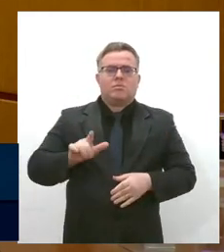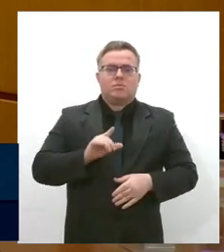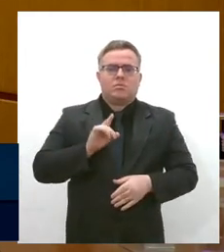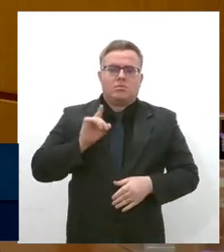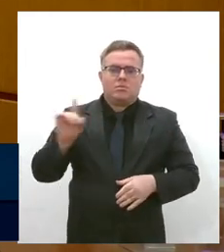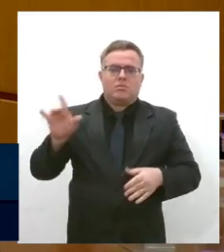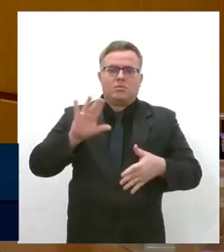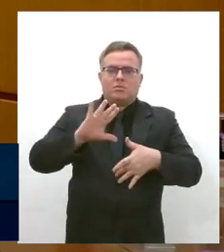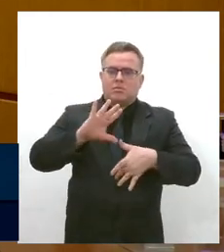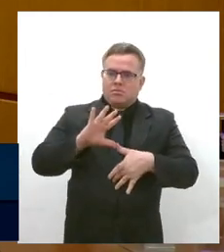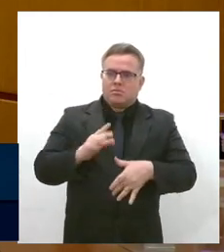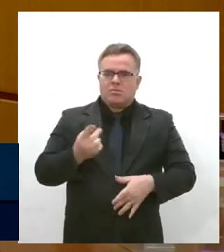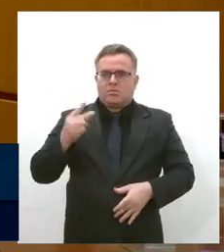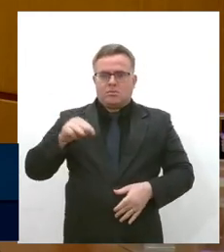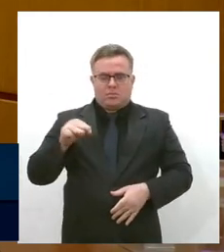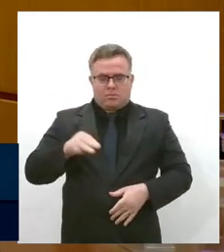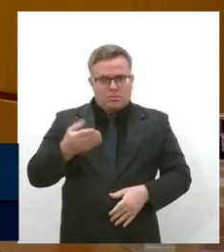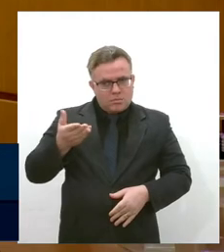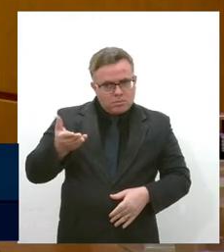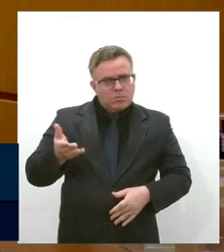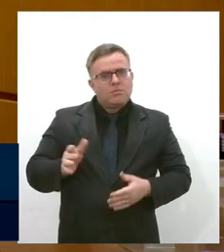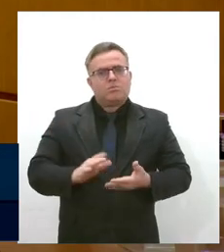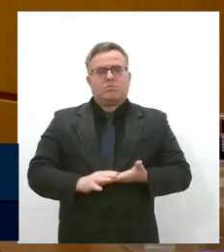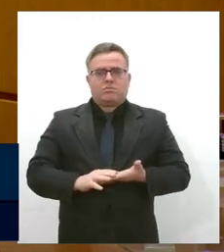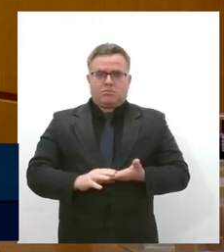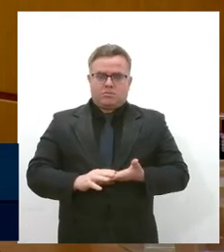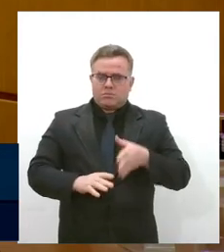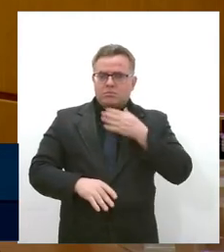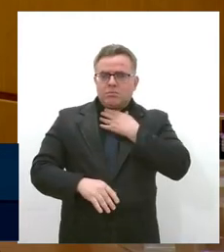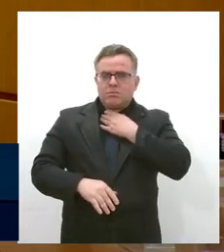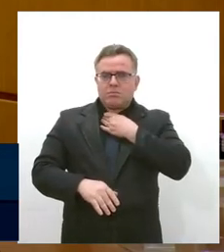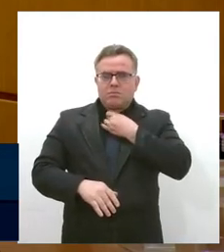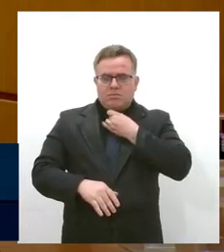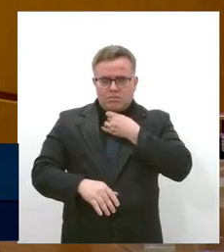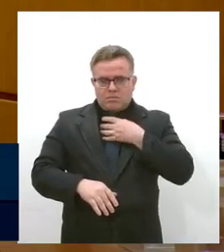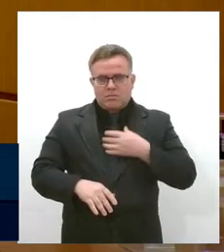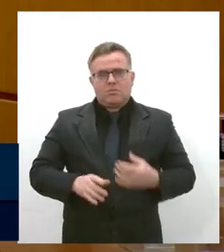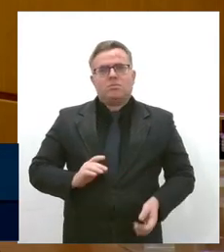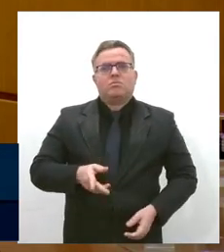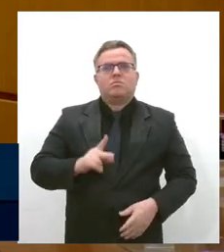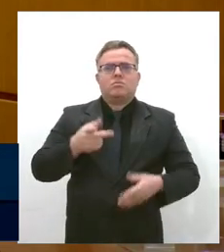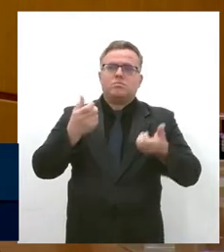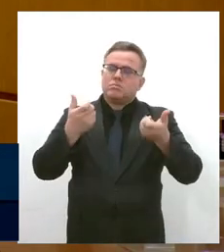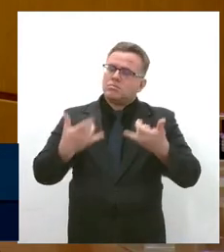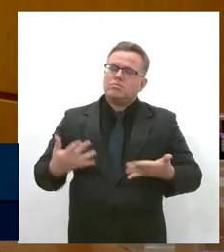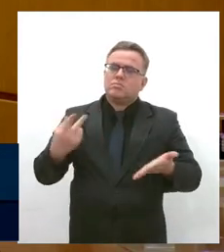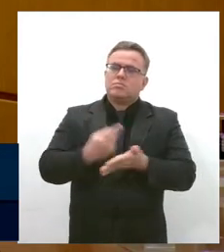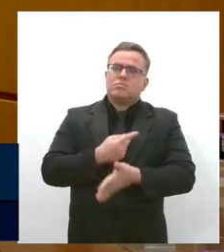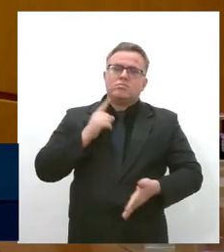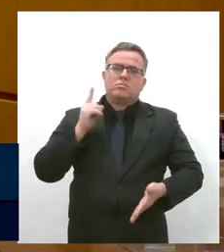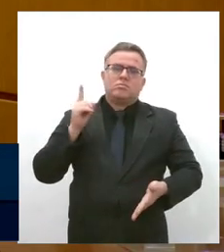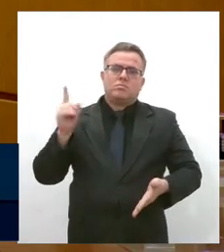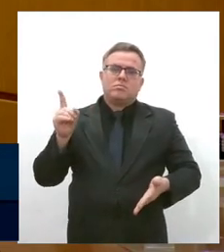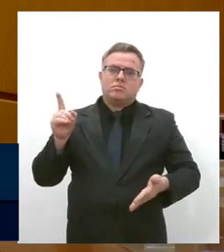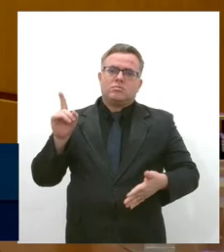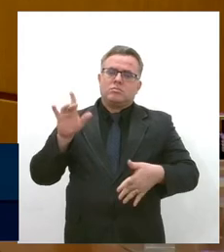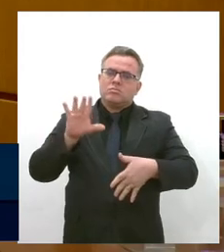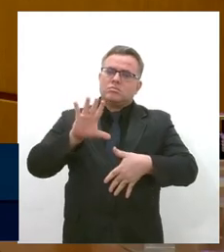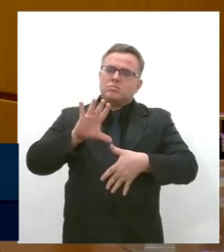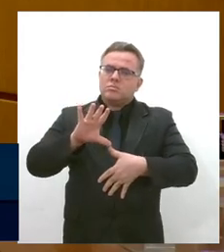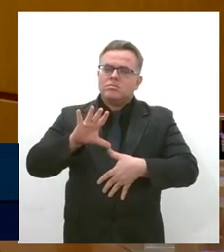Não, eu agradeço. É para falar sobre a festa literária de Nossa Senhora da Glória, a FLIG, que é uma realização da